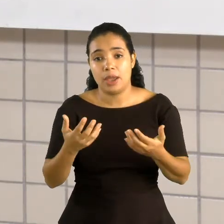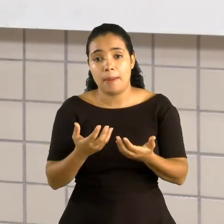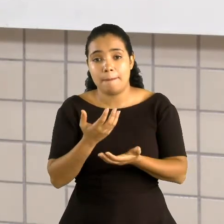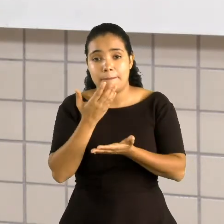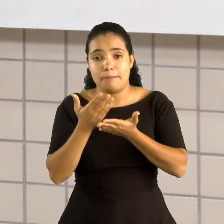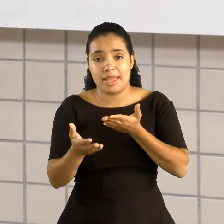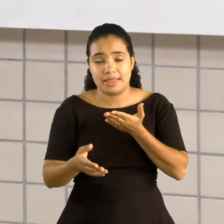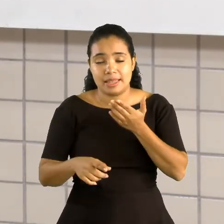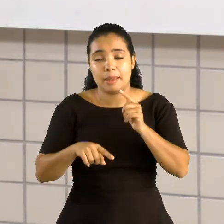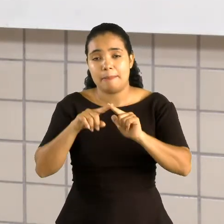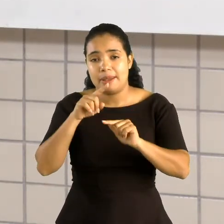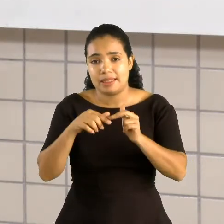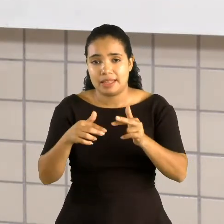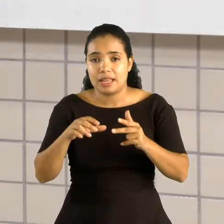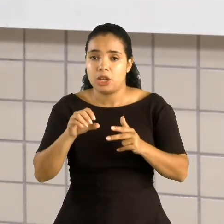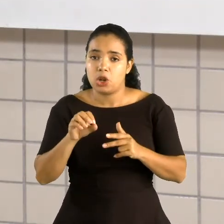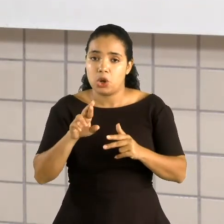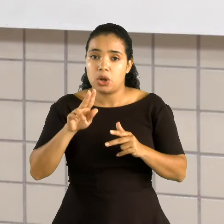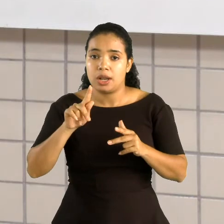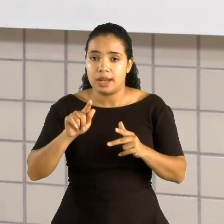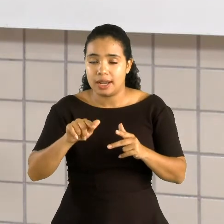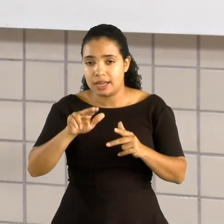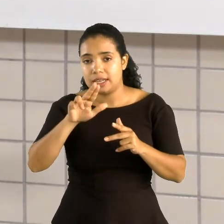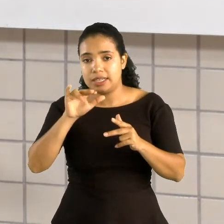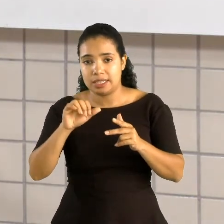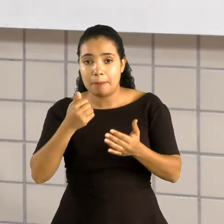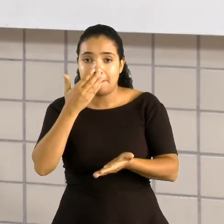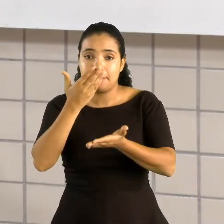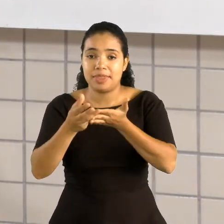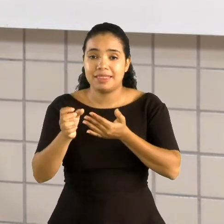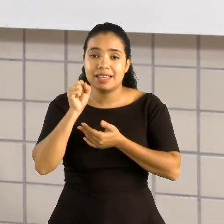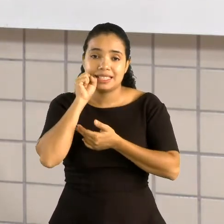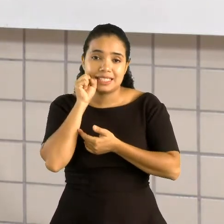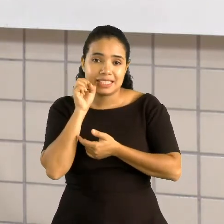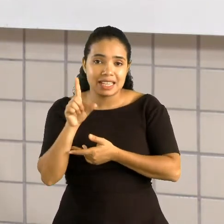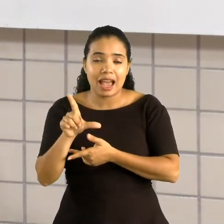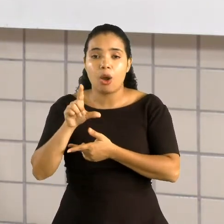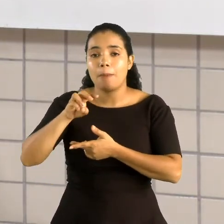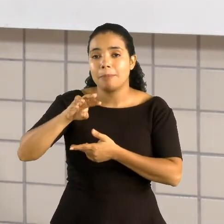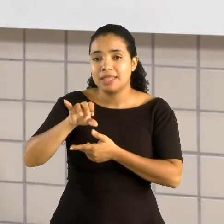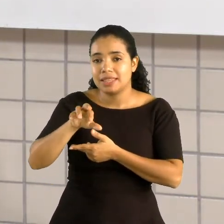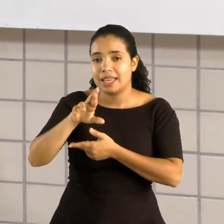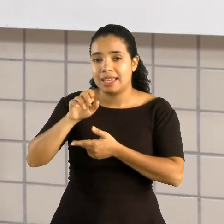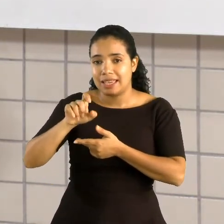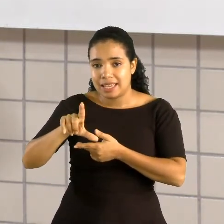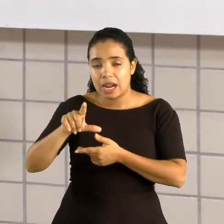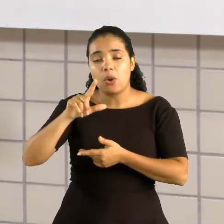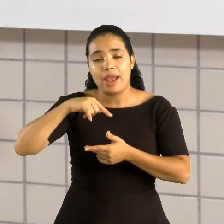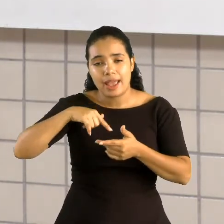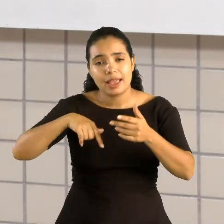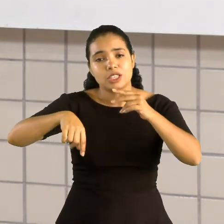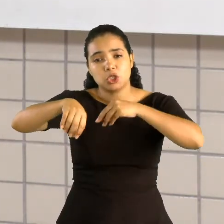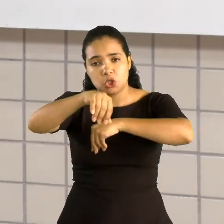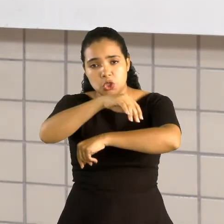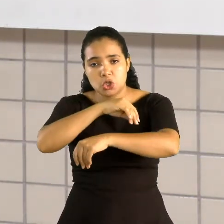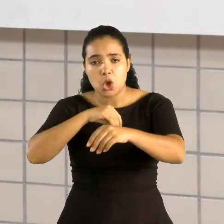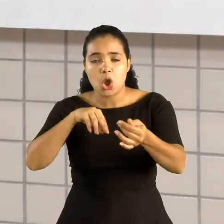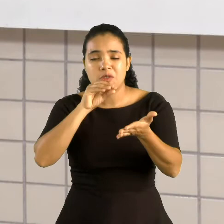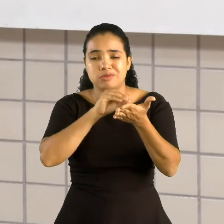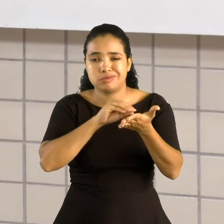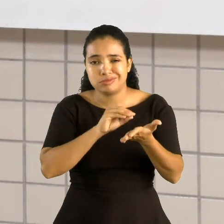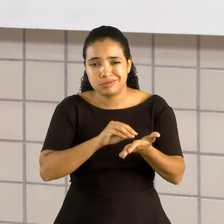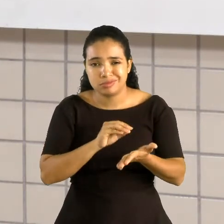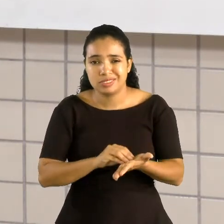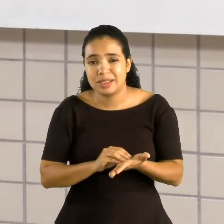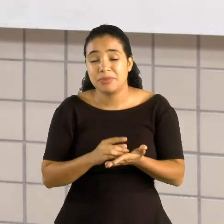perder matéria orgânica, ele vai perder sais minerais e ele vai ficar um solo pobre também. Então, assim, olha o